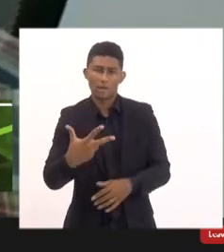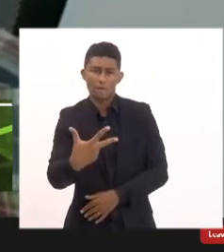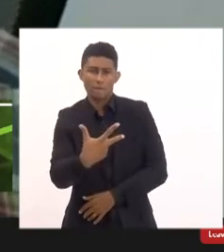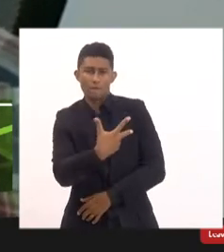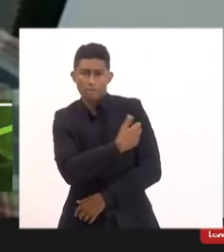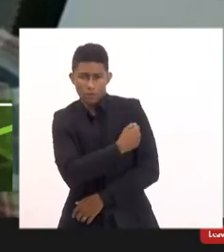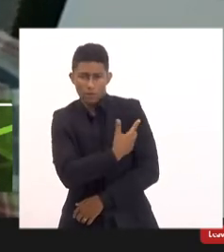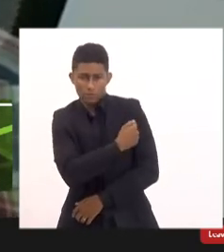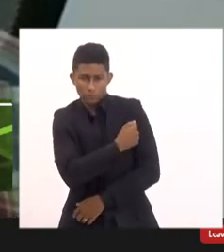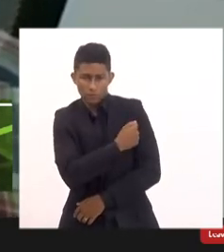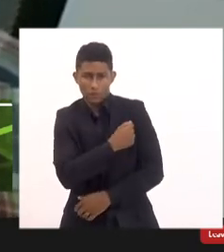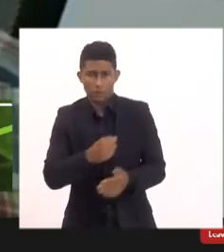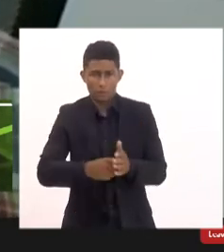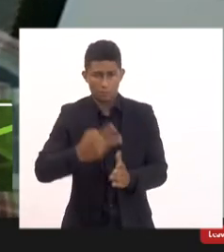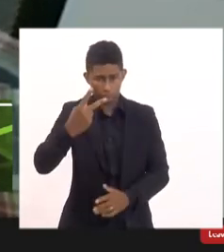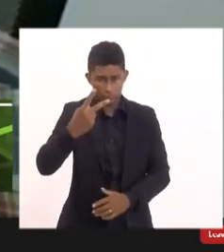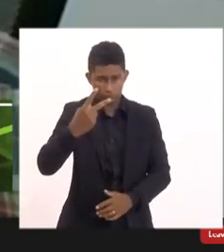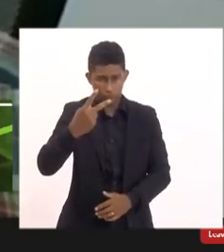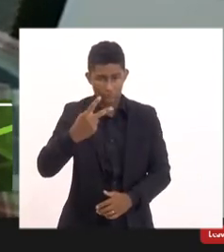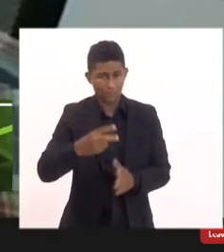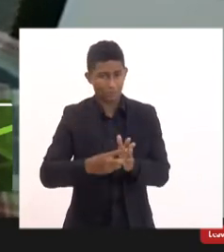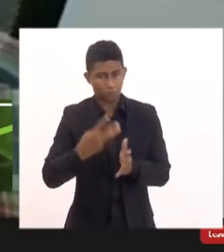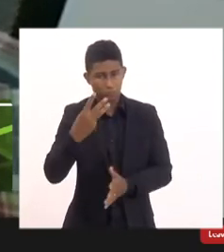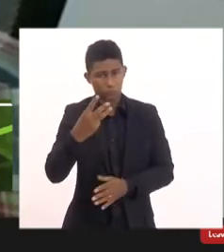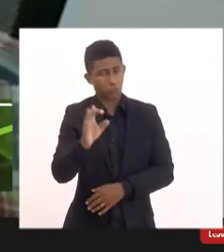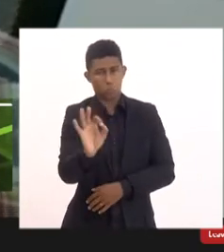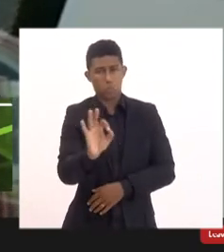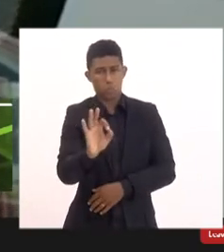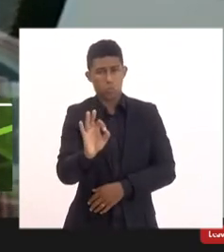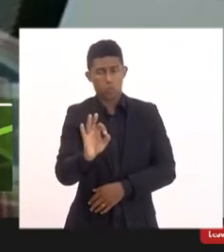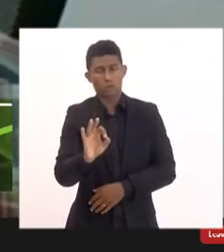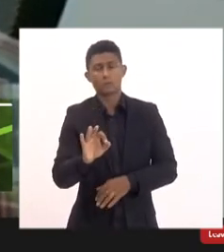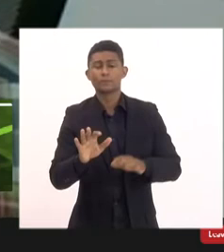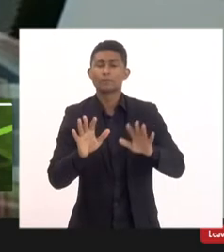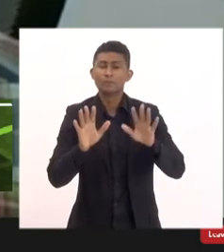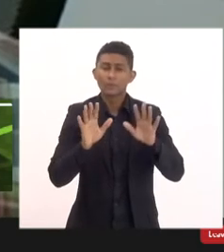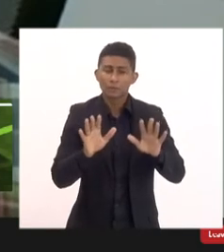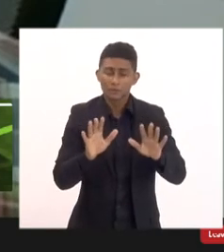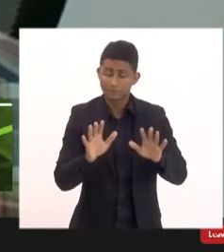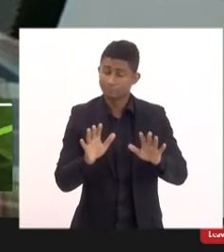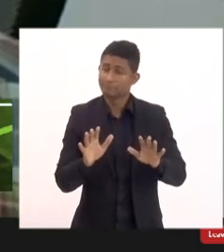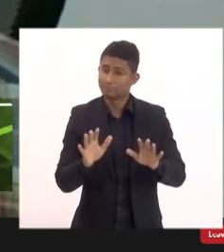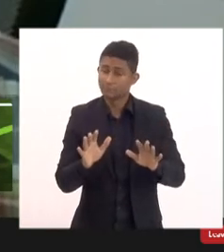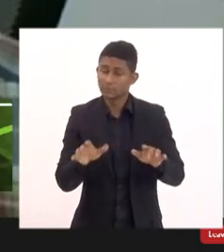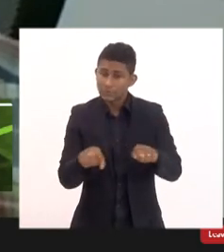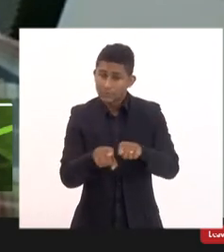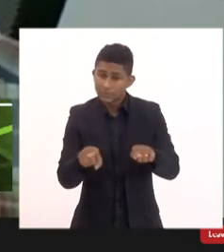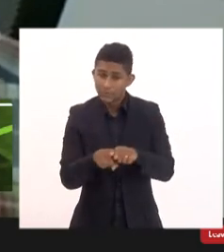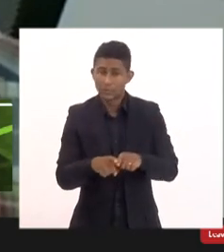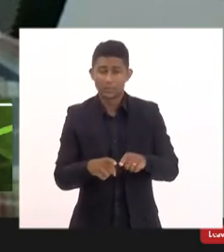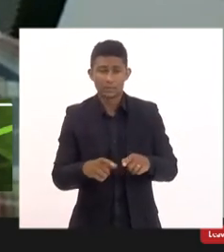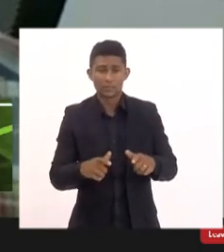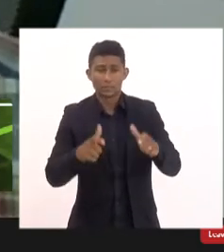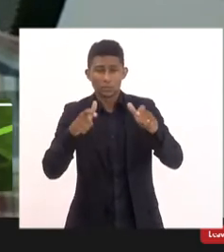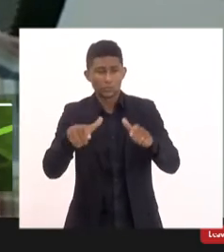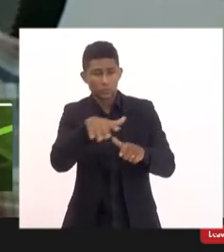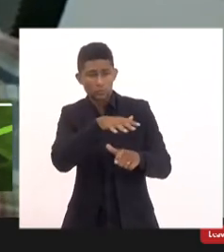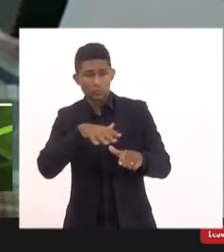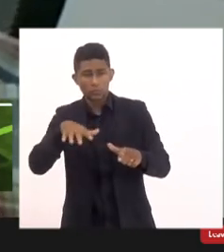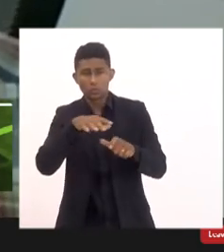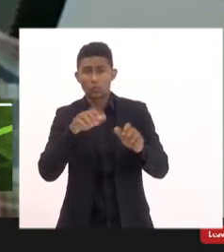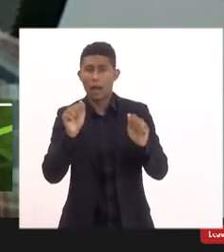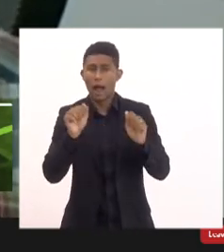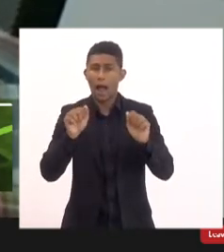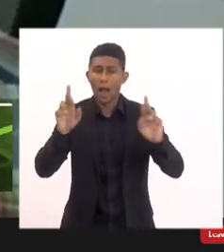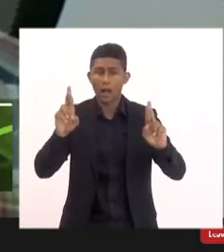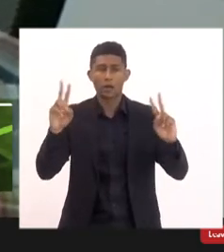têm tomado reforço. A gente precisa chamar a atenção disso. Adequação de soluções de ventilação e melhoria da qualidade do ar. Aqui foi